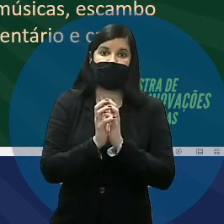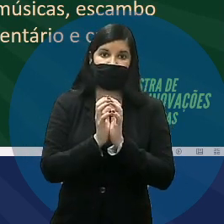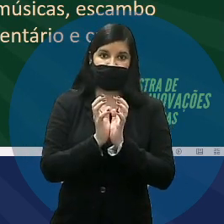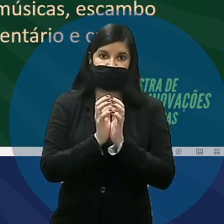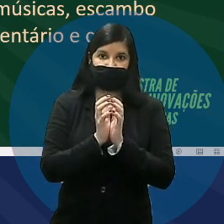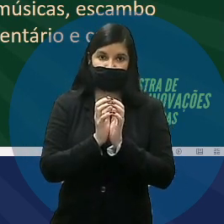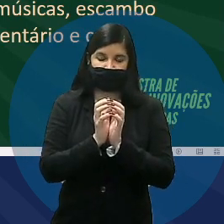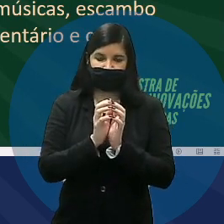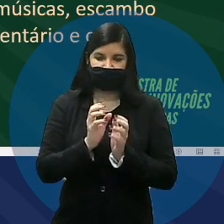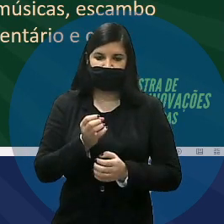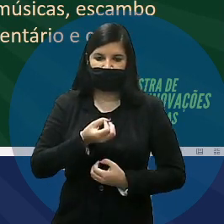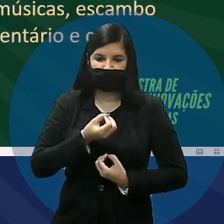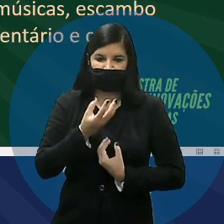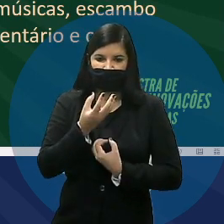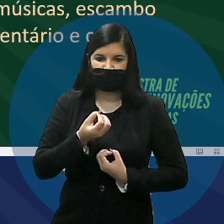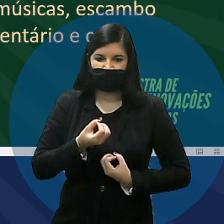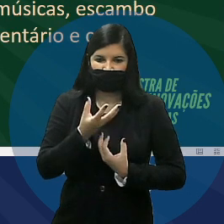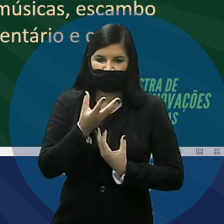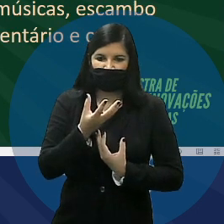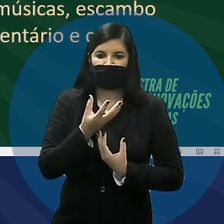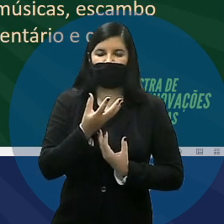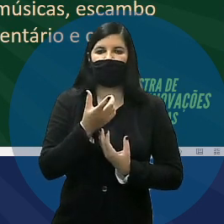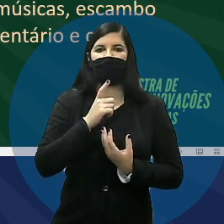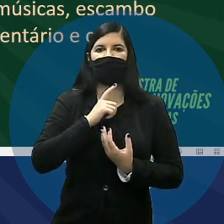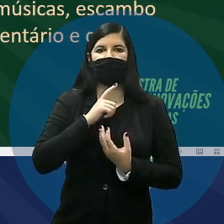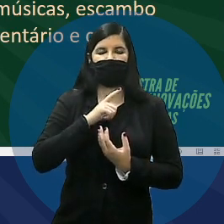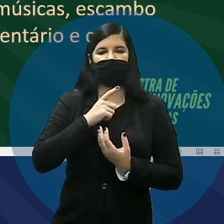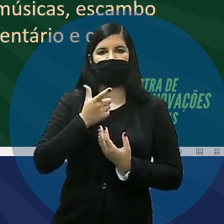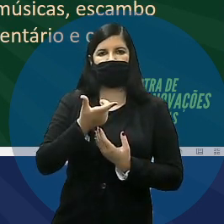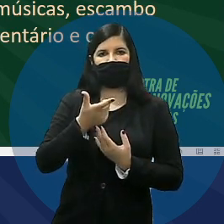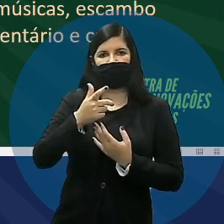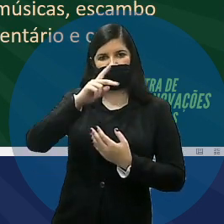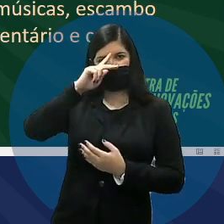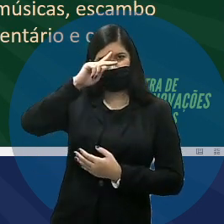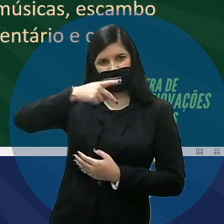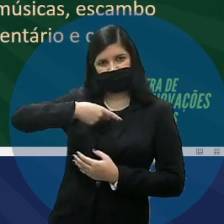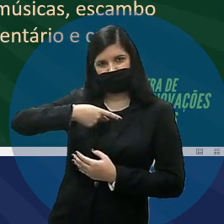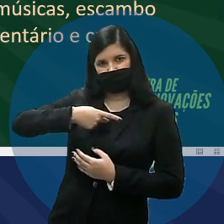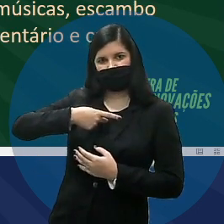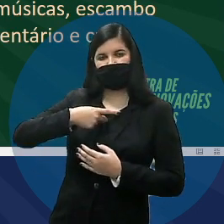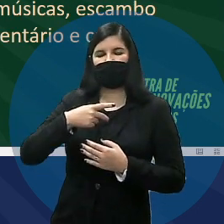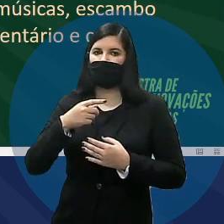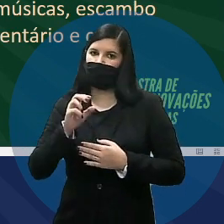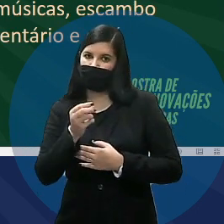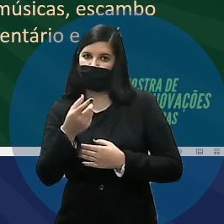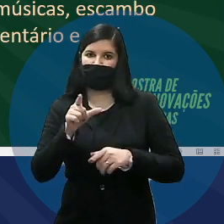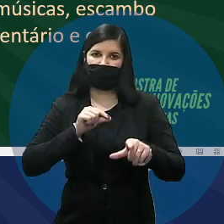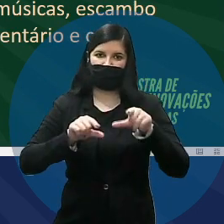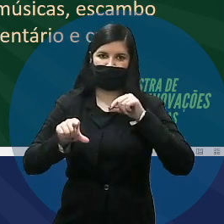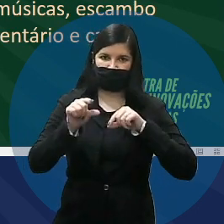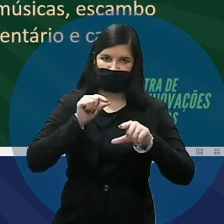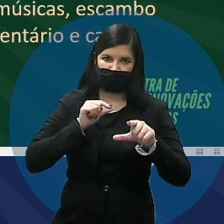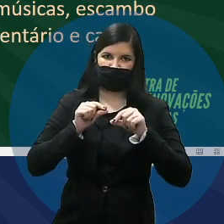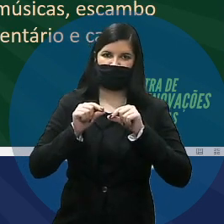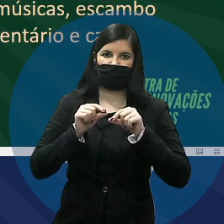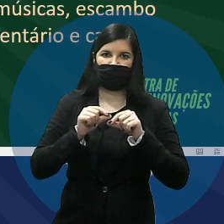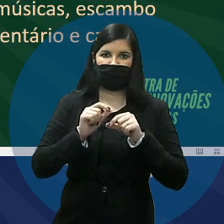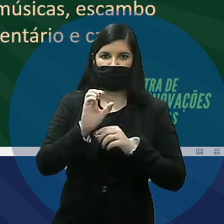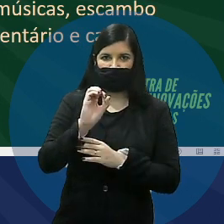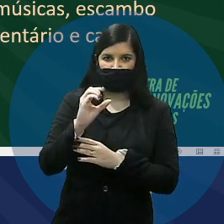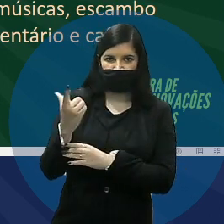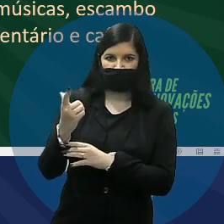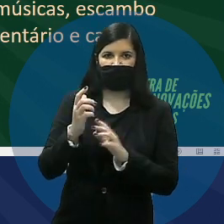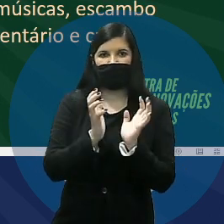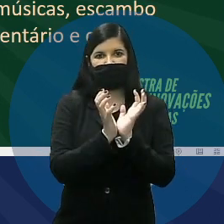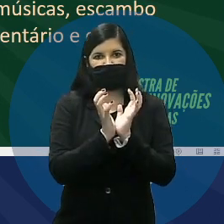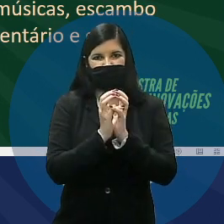chamada poesia marginal, poesia independente ou poesia alternativa de Olinda e Recife. Então, eu me